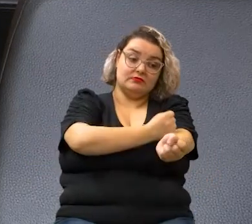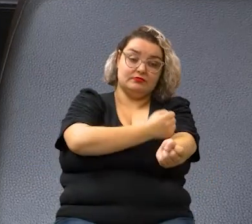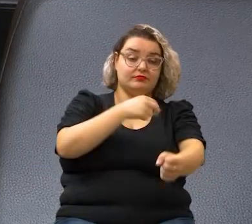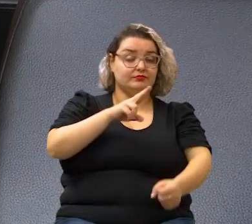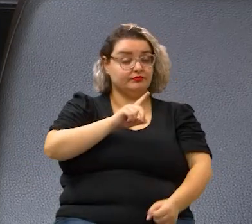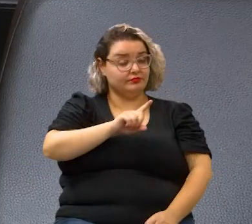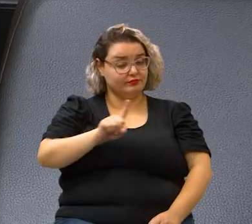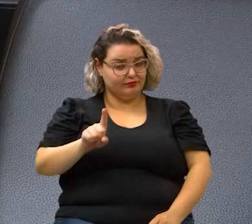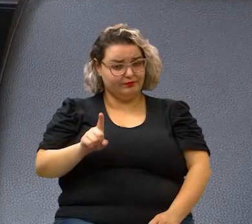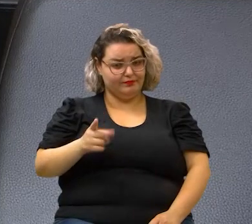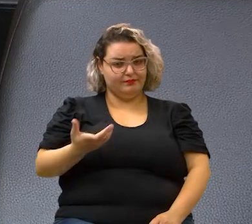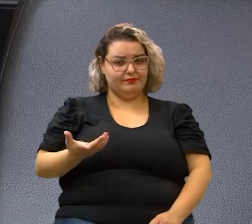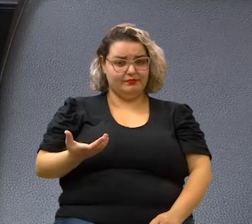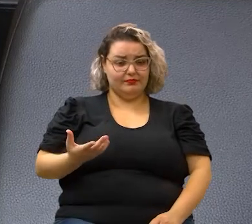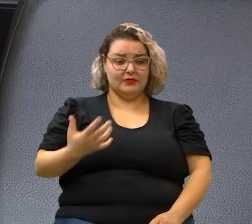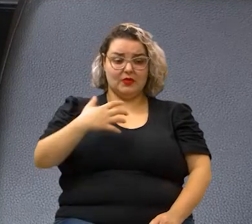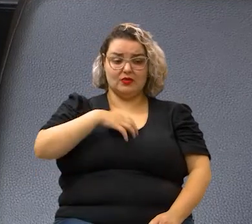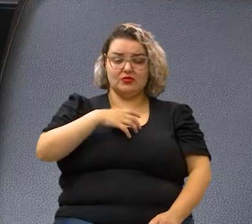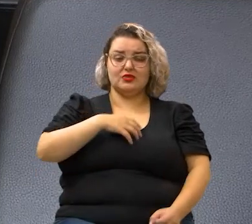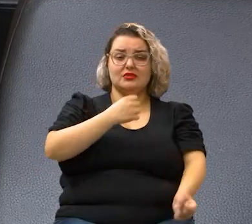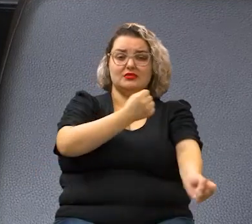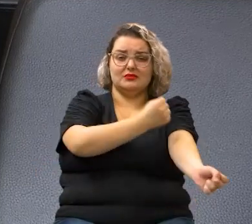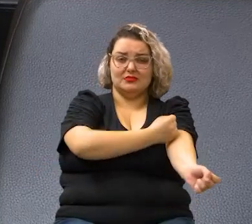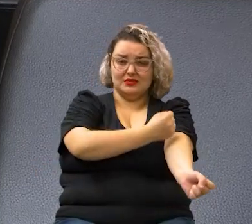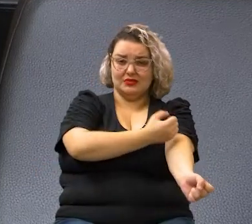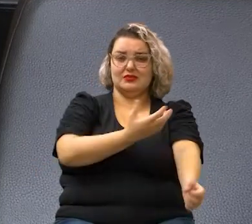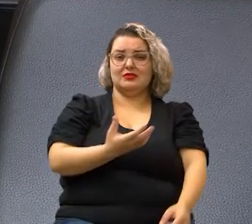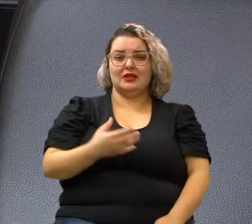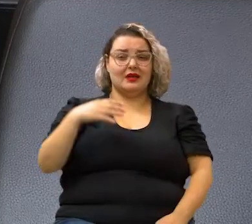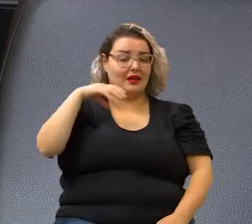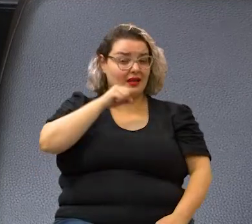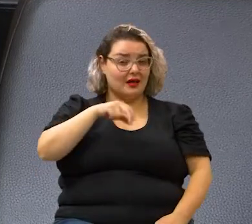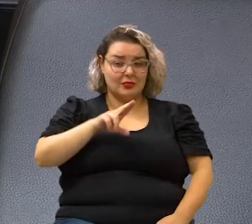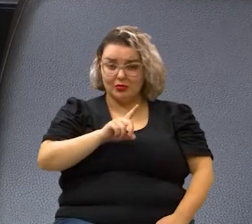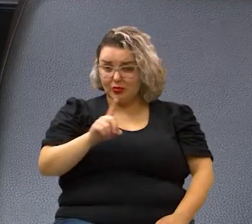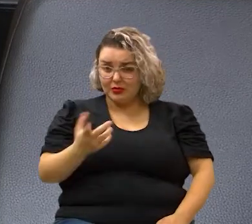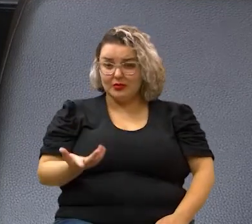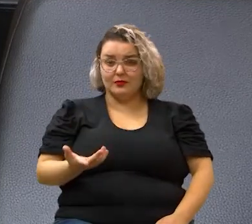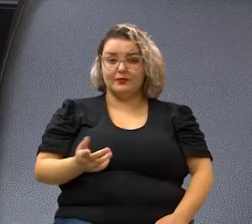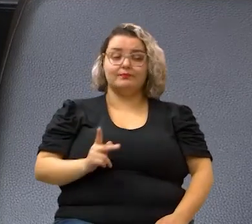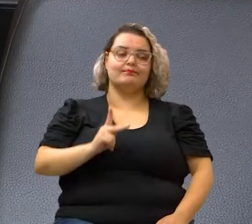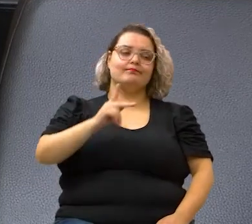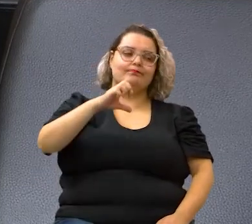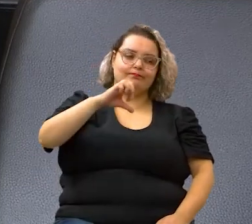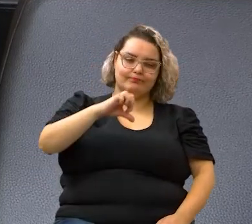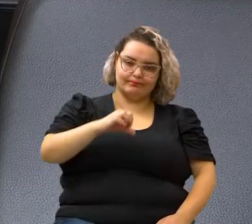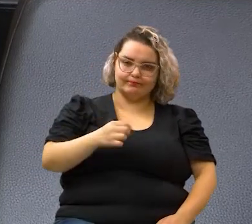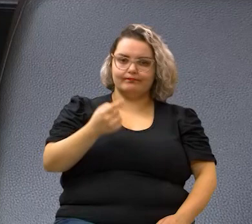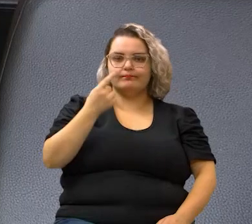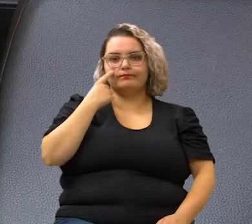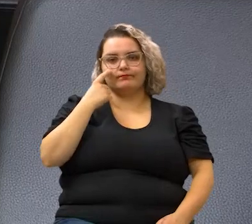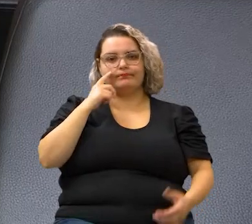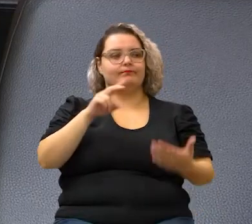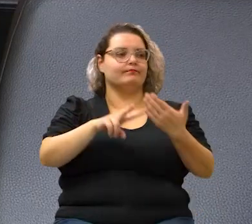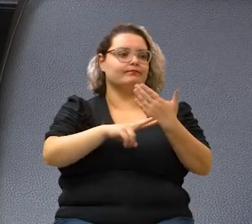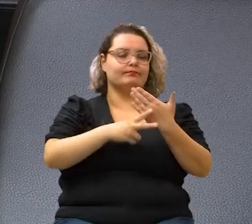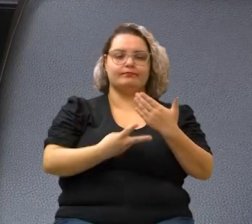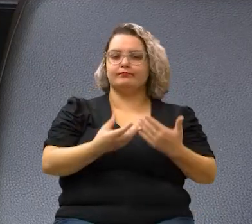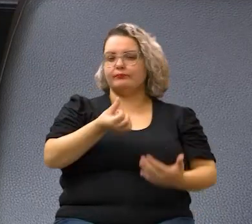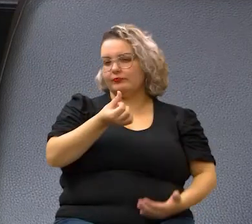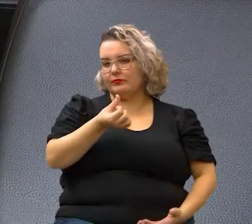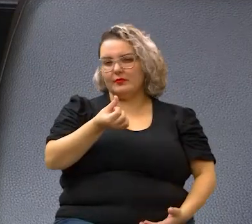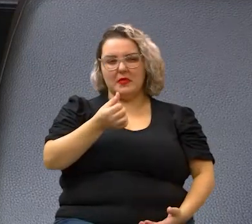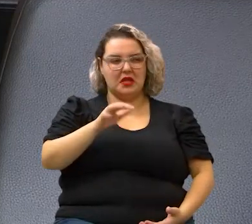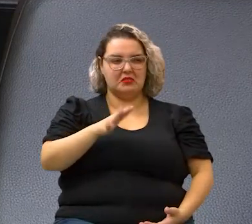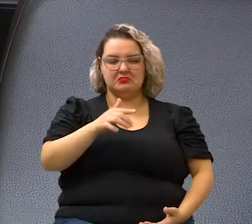não, né? E a forma que ela vicia, se é de uma forma imediata ou não. E a K9 você vê um efeito